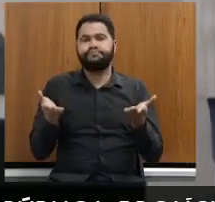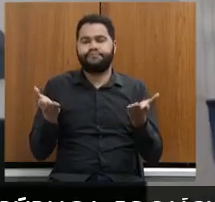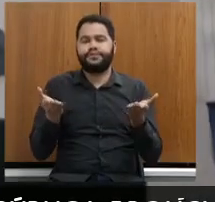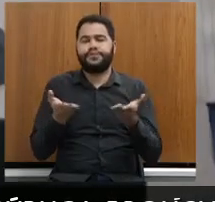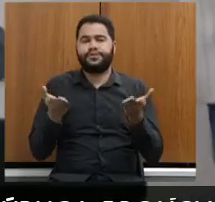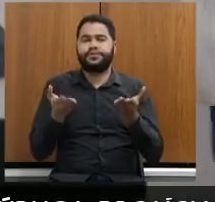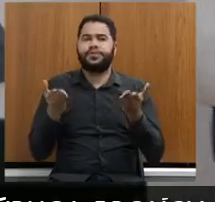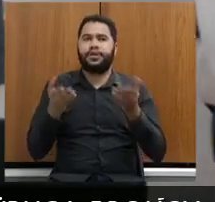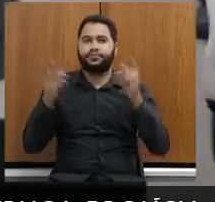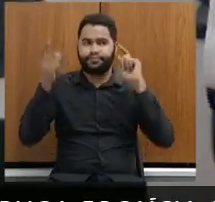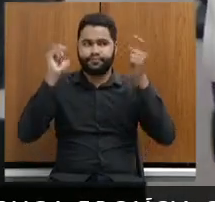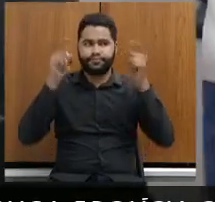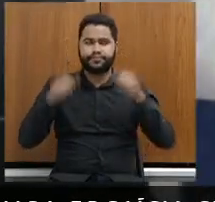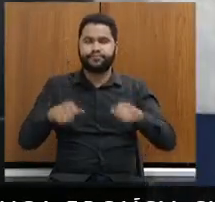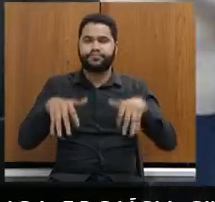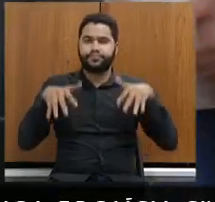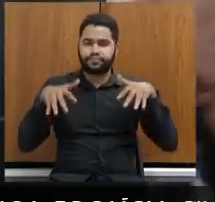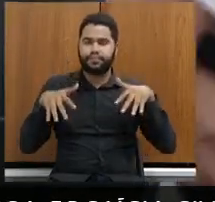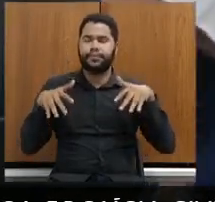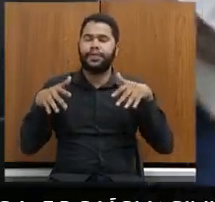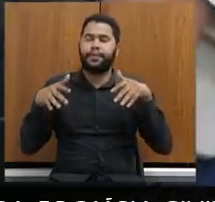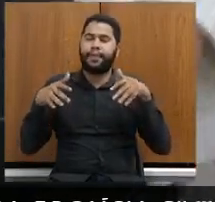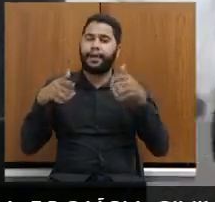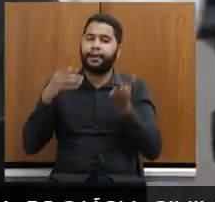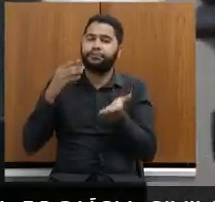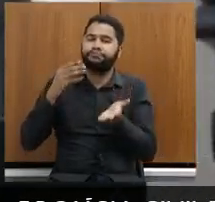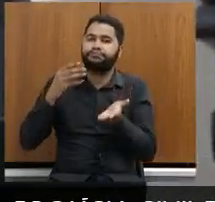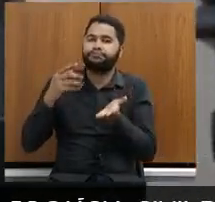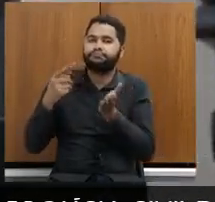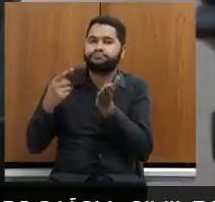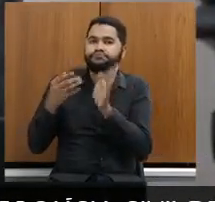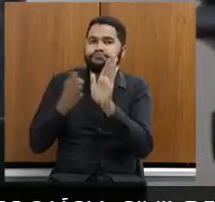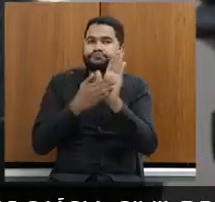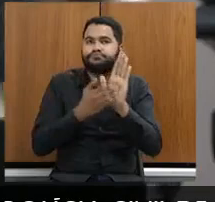desse assunto se eu não estou equivocado